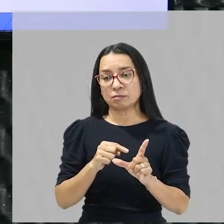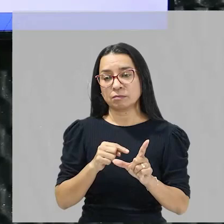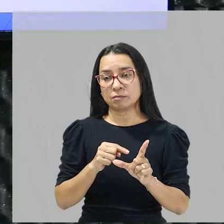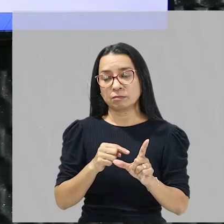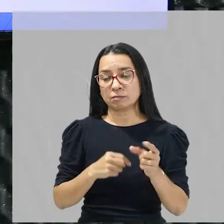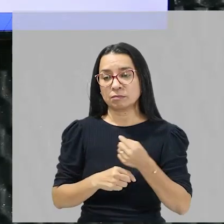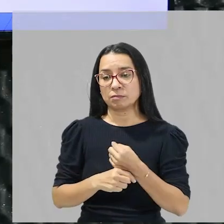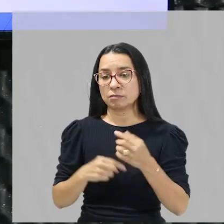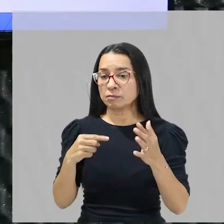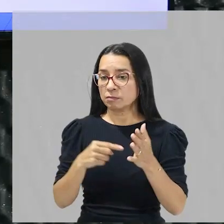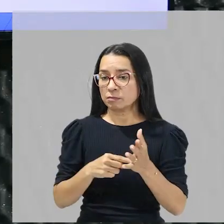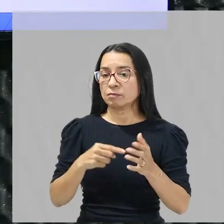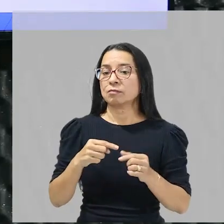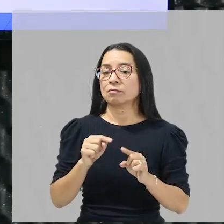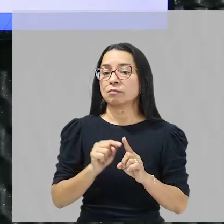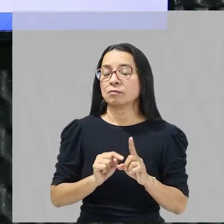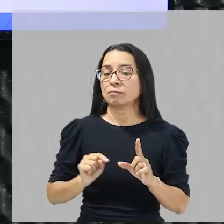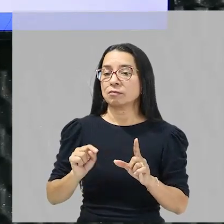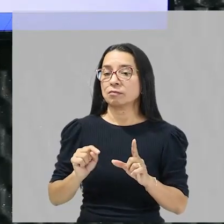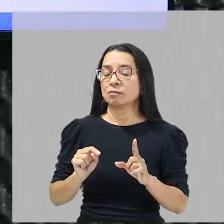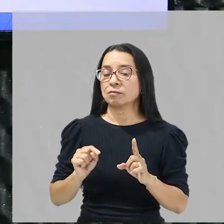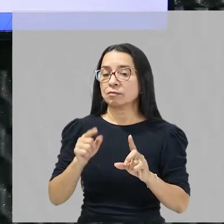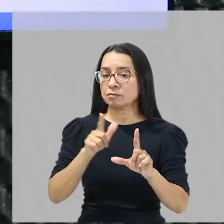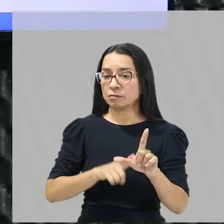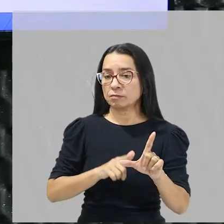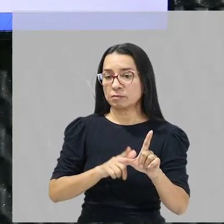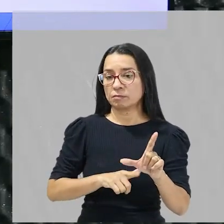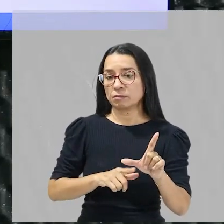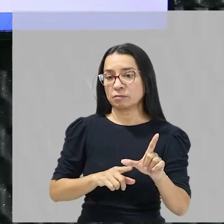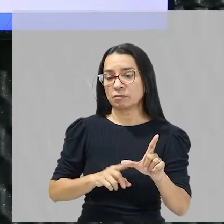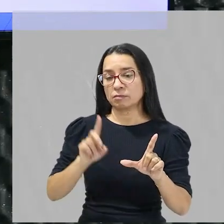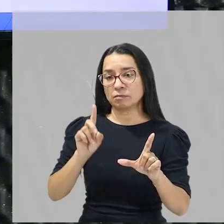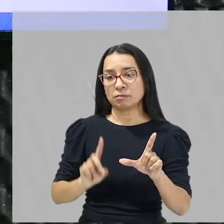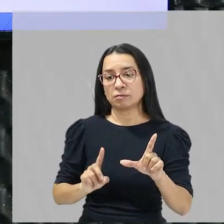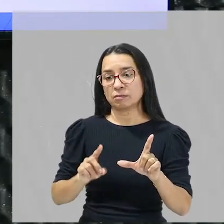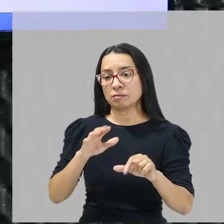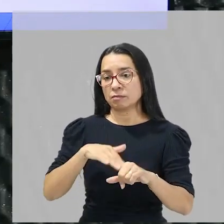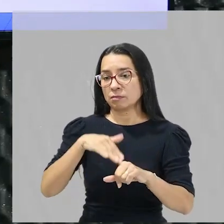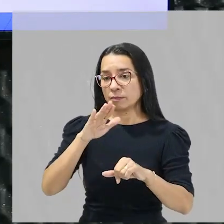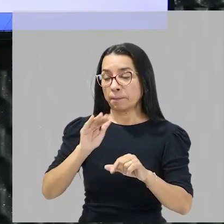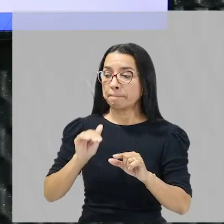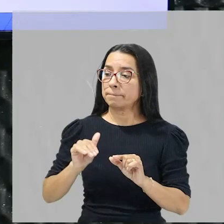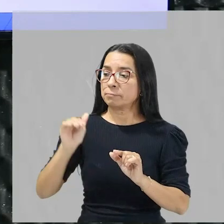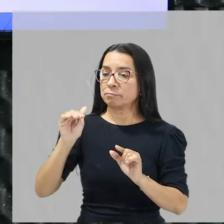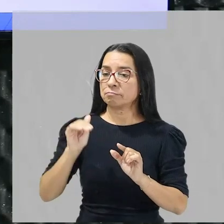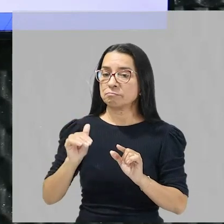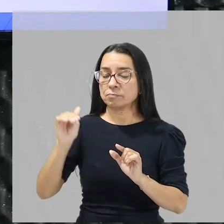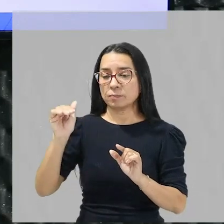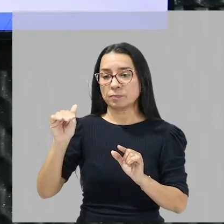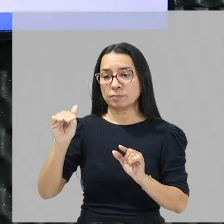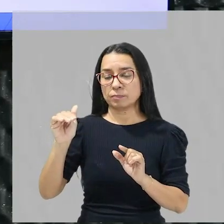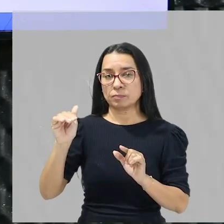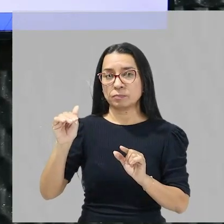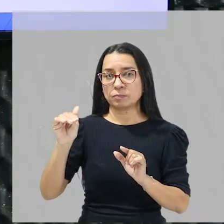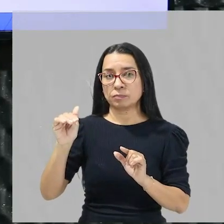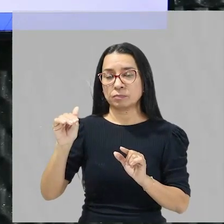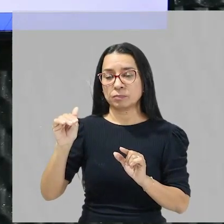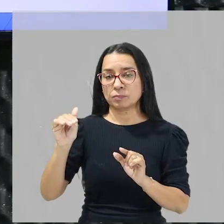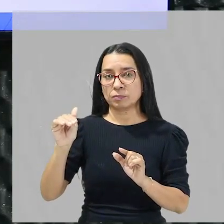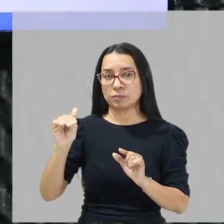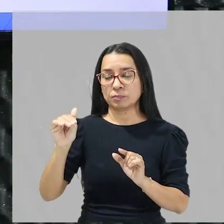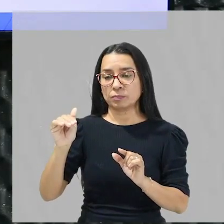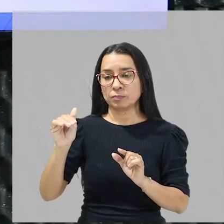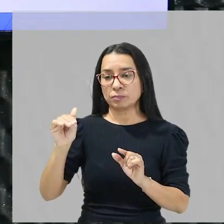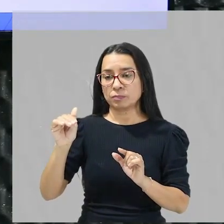ali aquele ponto da raiz, o lado direito dela é o lado mais alto. Lado mais alto acima do eixo